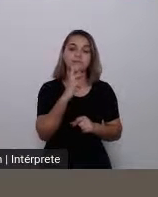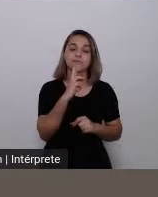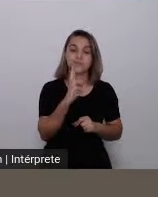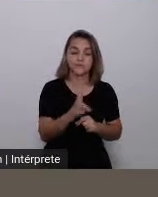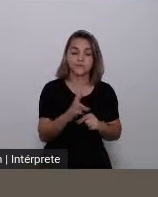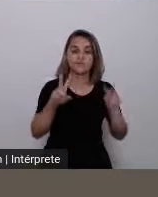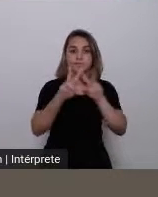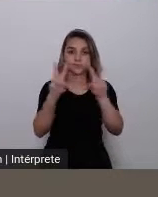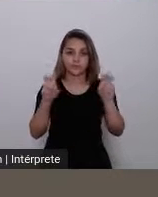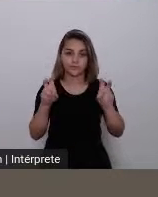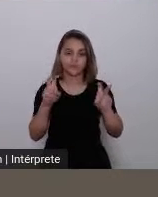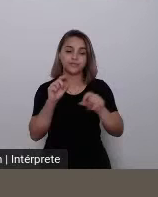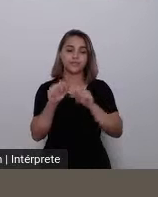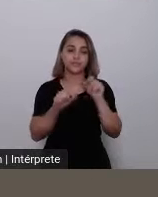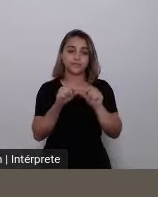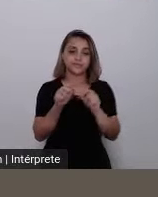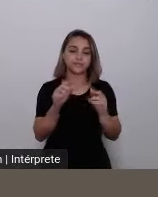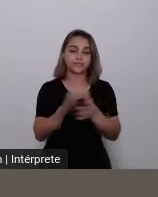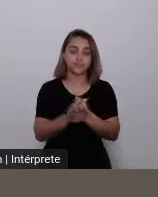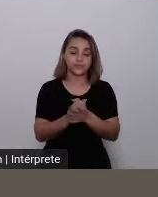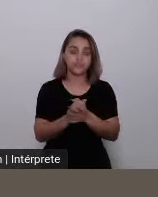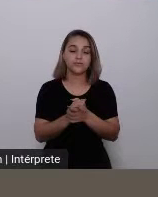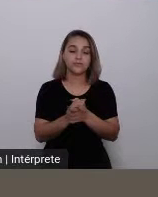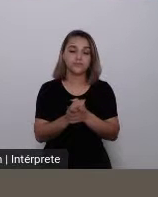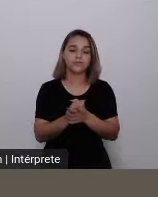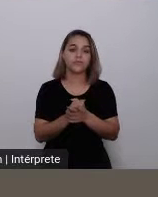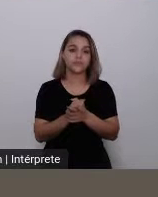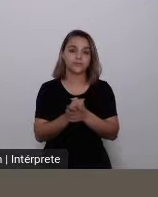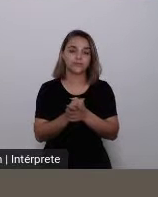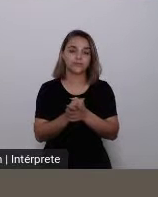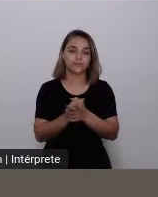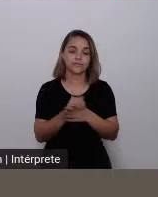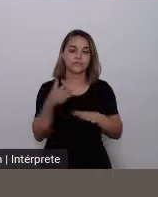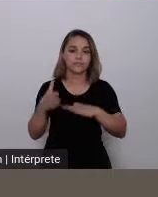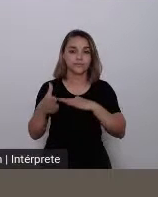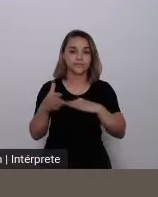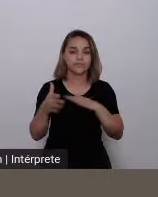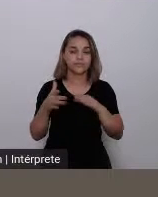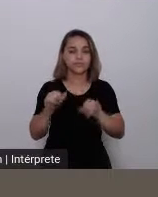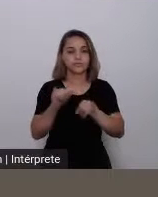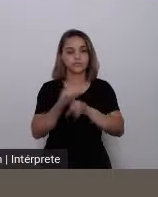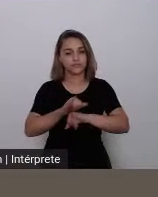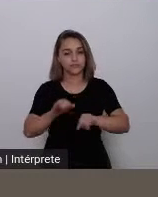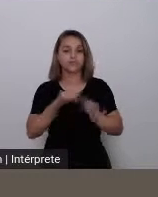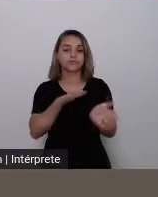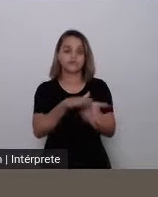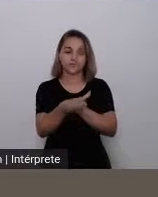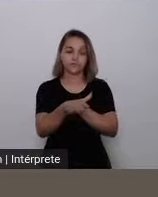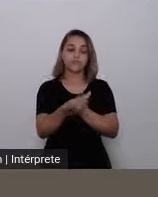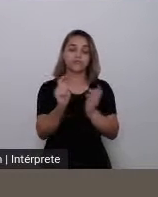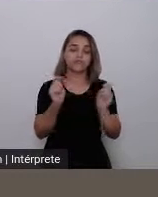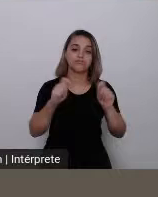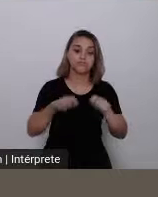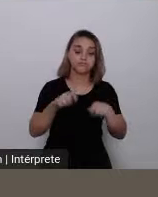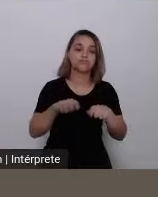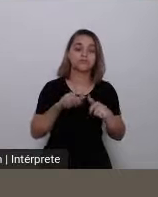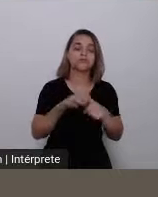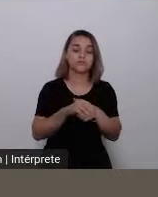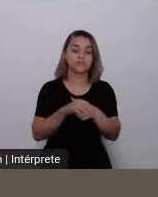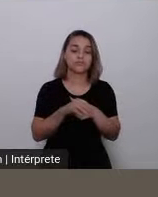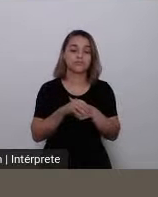como performar a modernidade. Repetindo apenas, as duas publicações estão disponíveis no Instituto Foto Plus Brasil